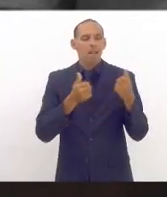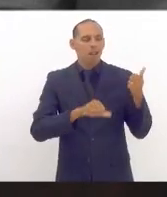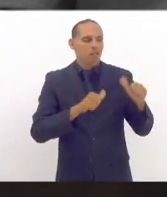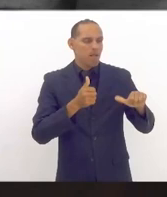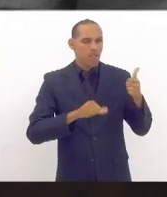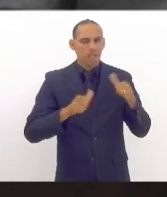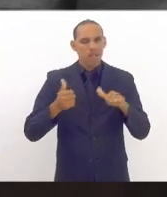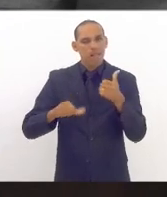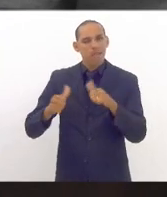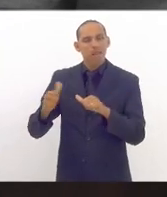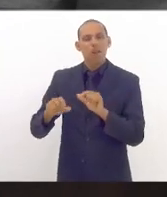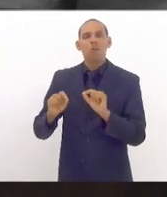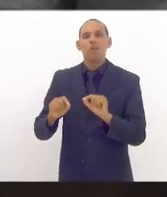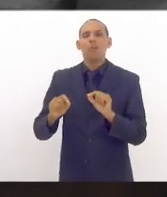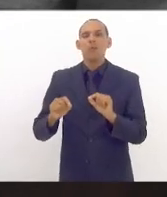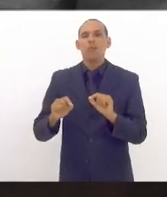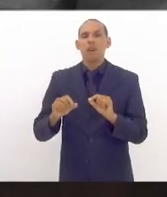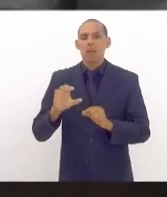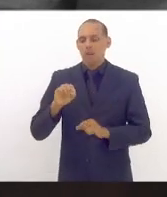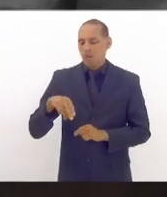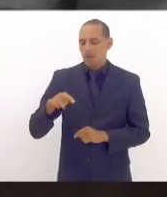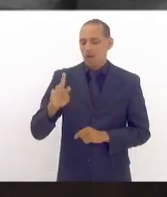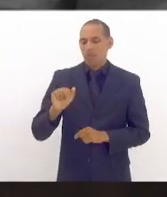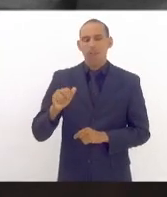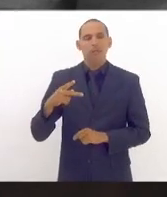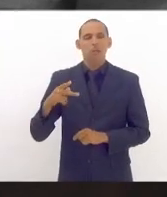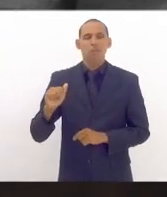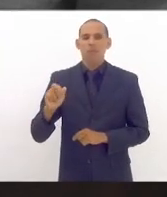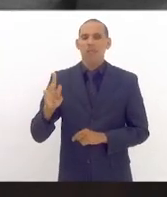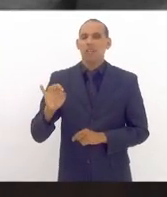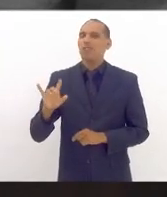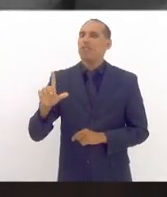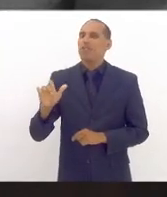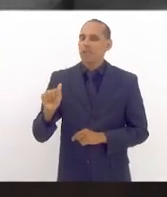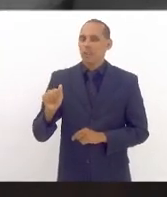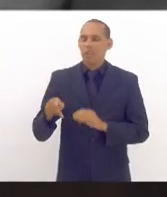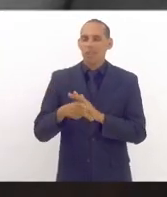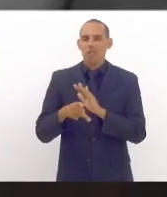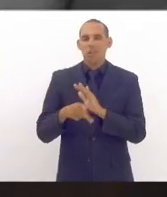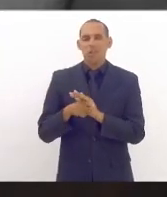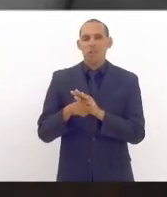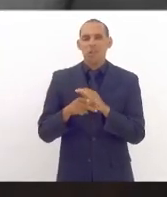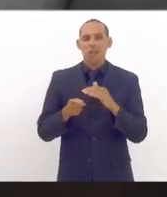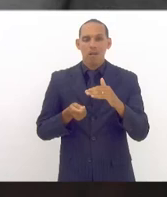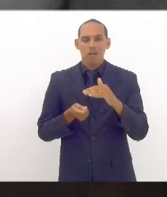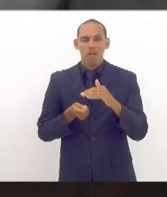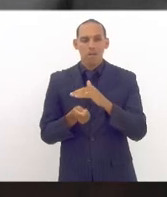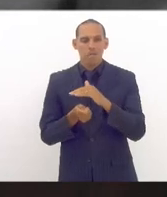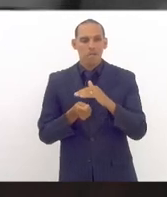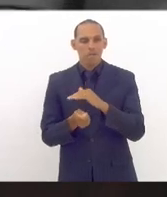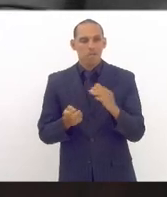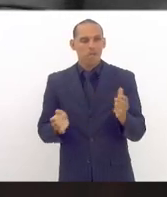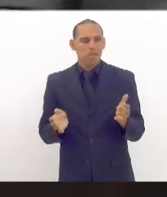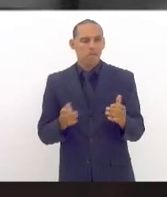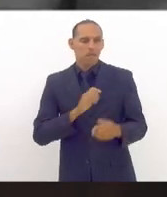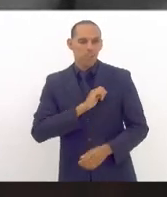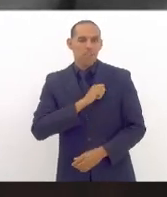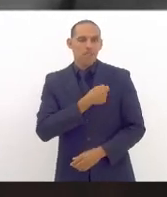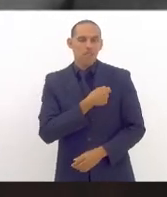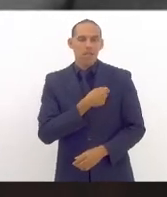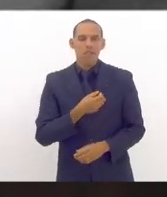das contrapartidas decorrentes dos incentivos fiscais em vigência para subsidiar